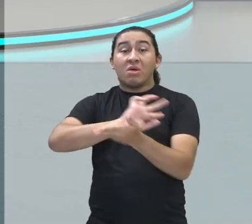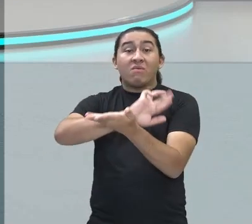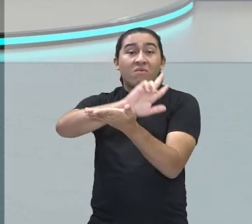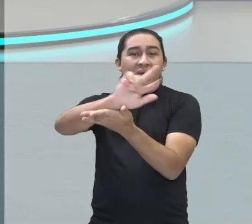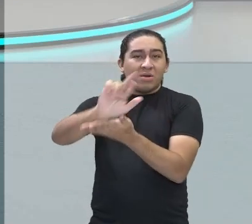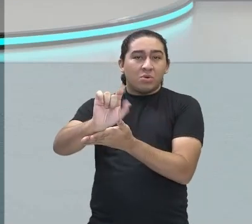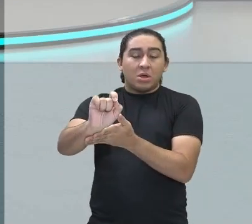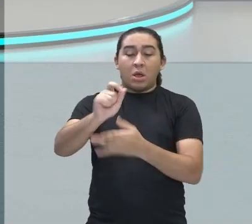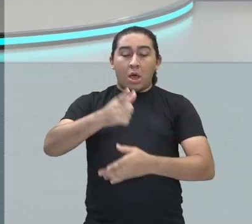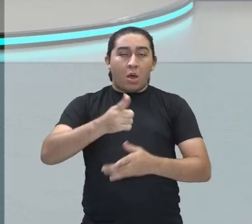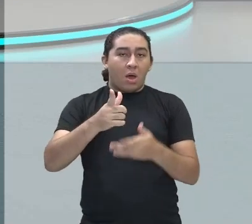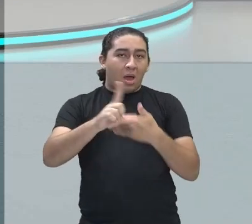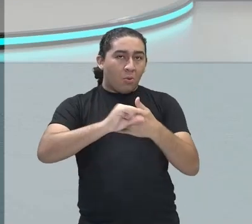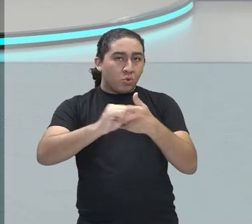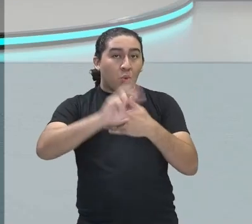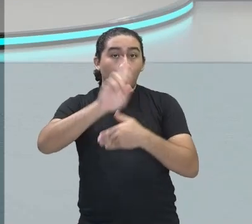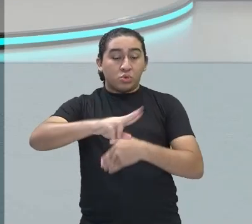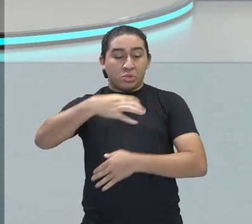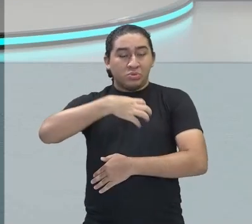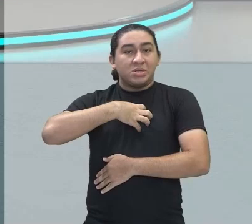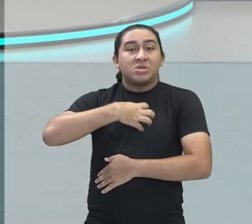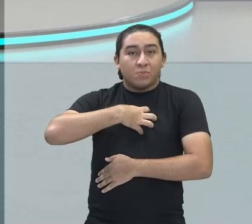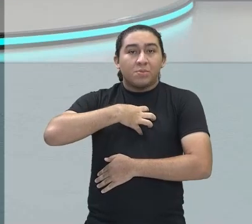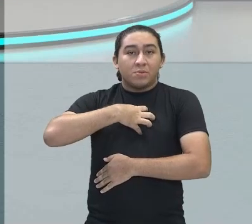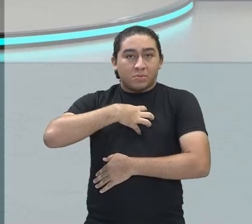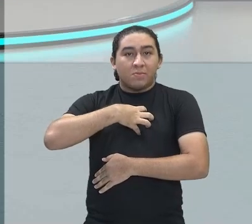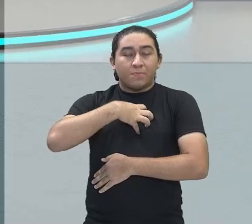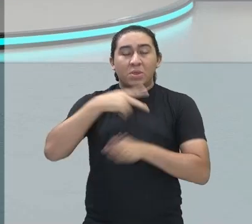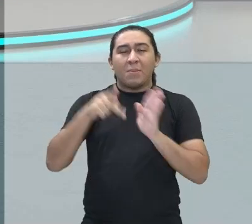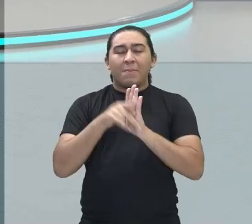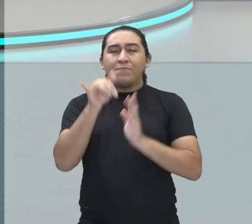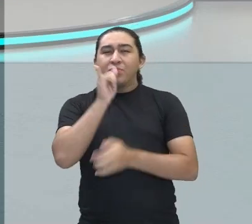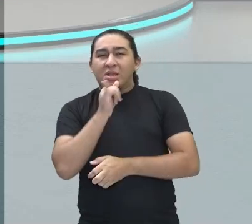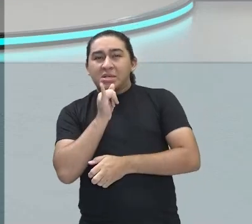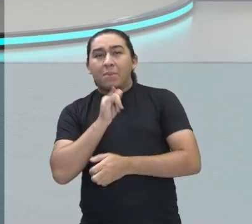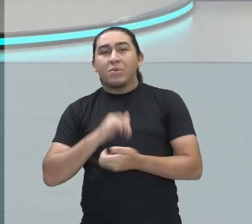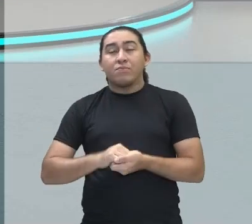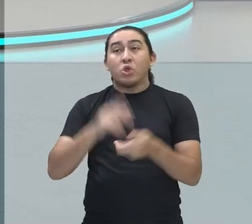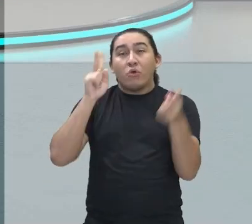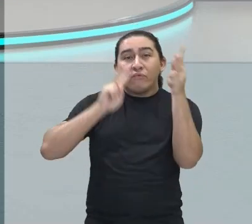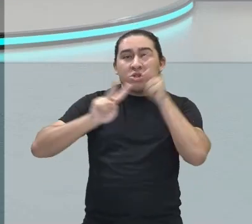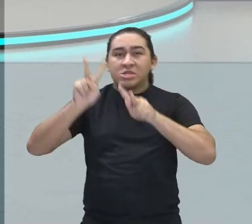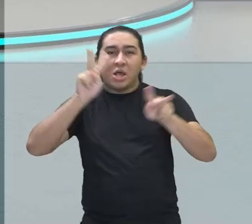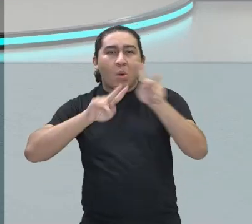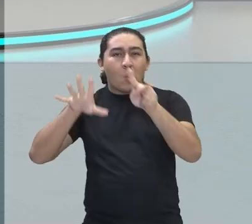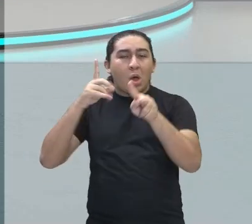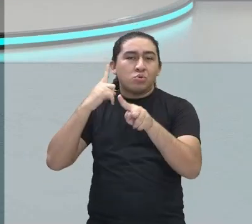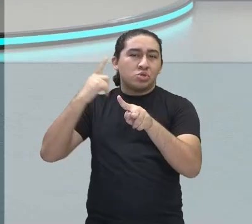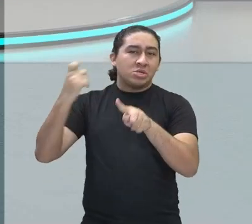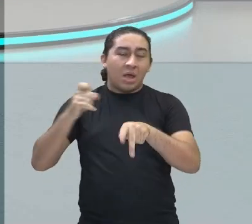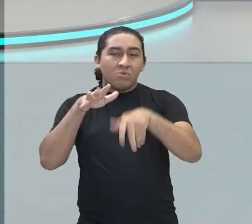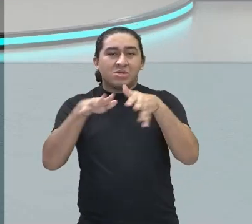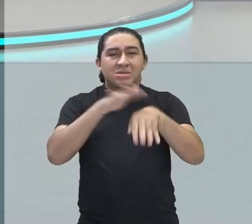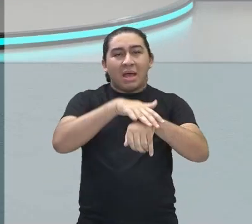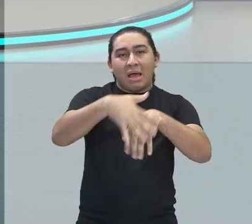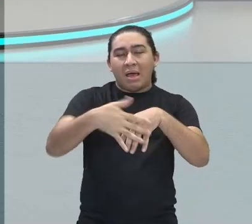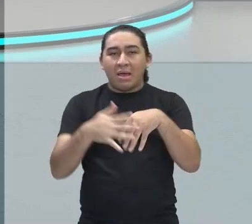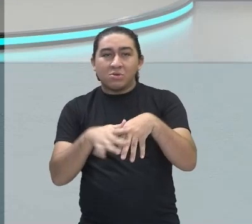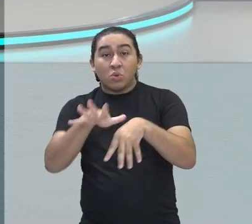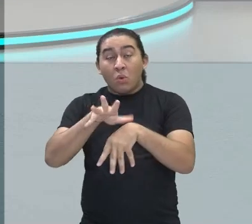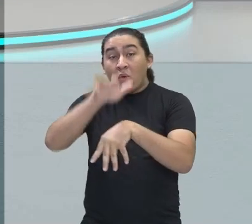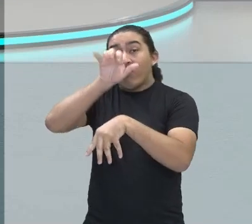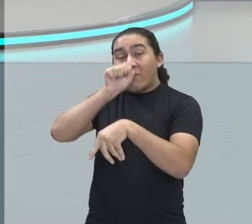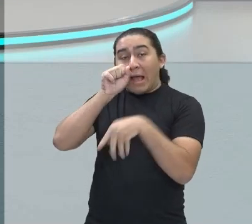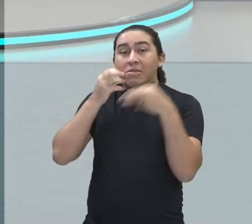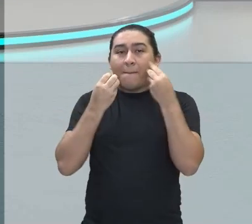poeta vai usar os órgãos dos sentidos, por exemplo, visão, audição, tato, olfato e paladar.